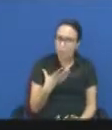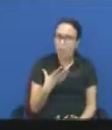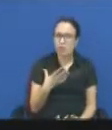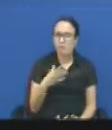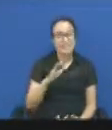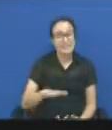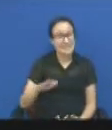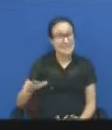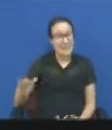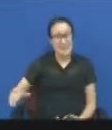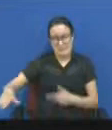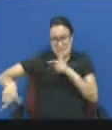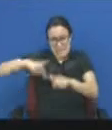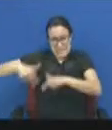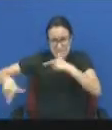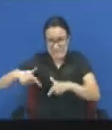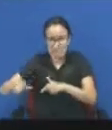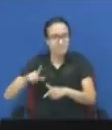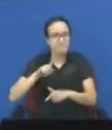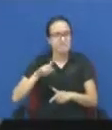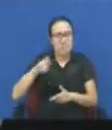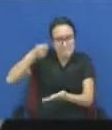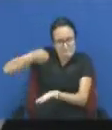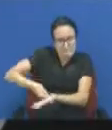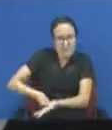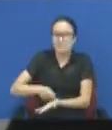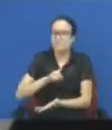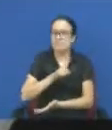escravo, mas eu sou